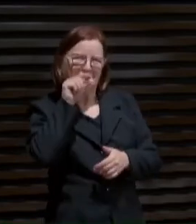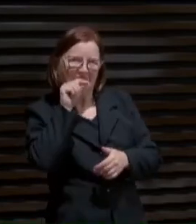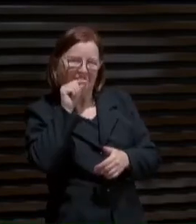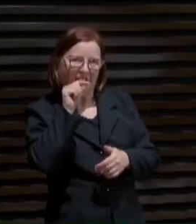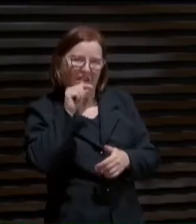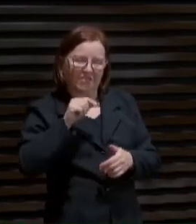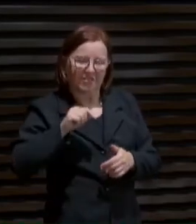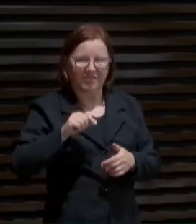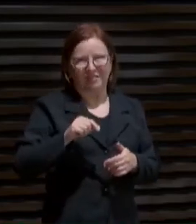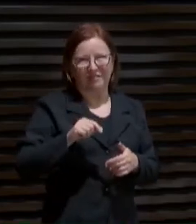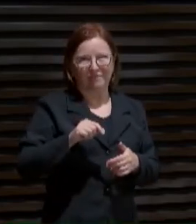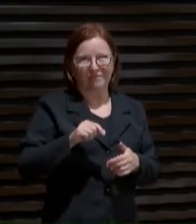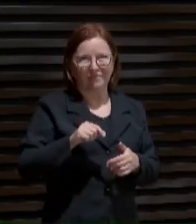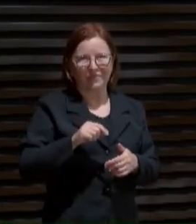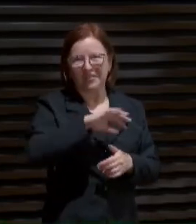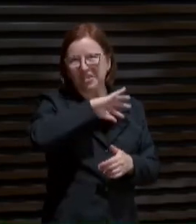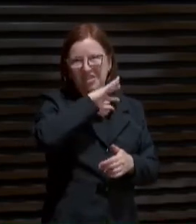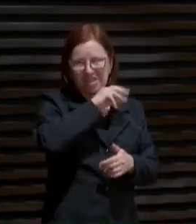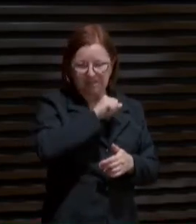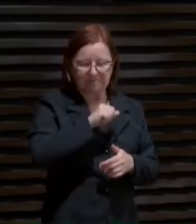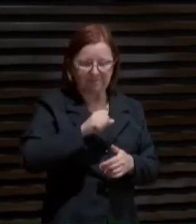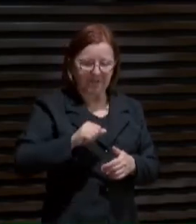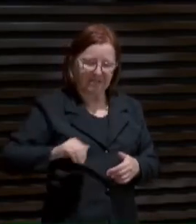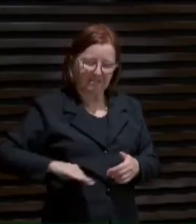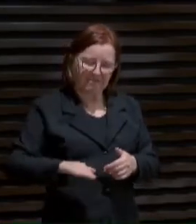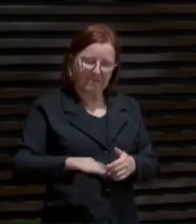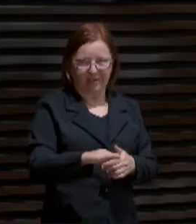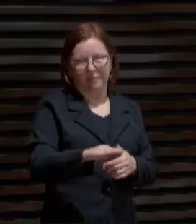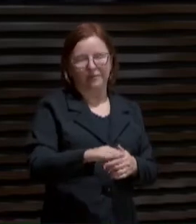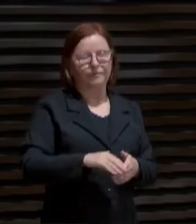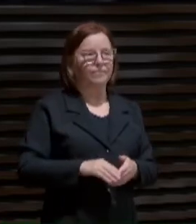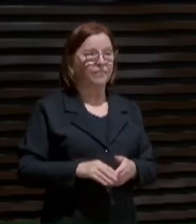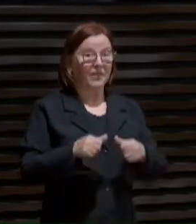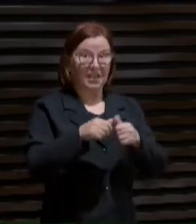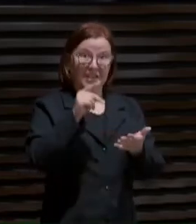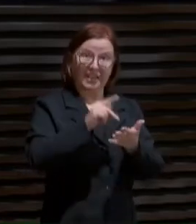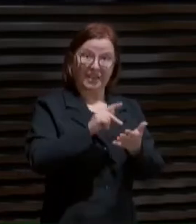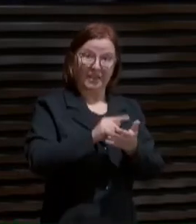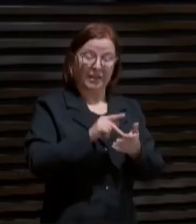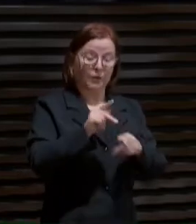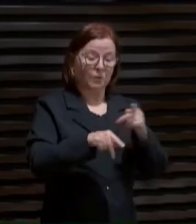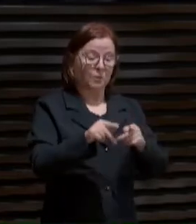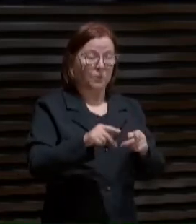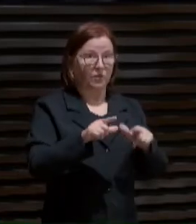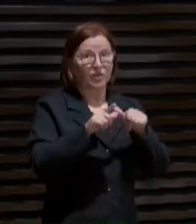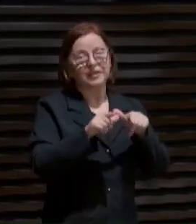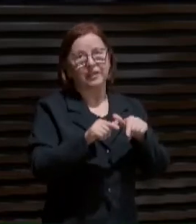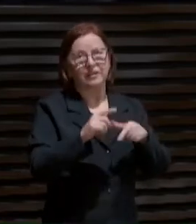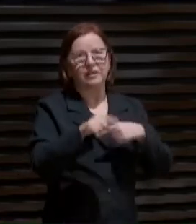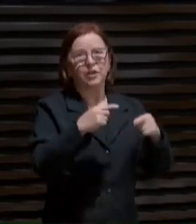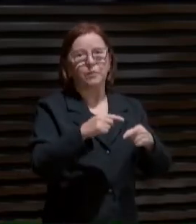é a realidade quando nós temos o povo de Israel depois de liberto do cativeiro o que